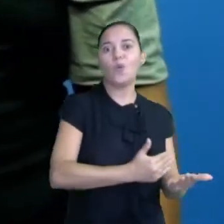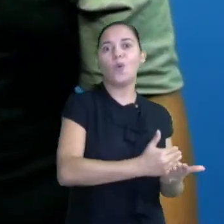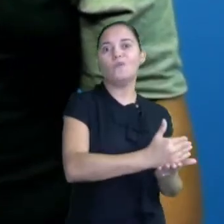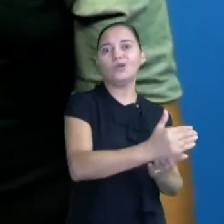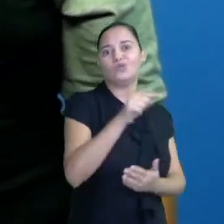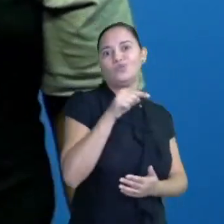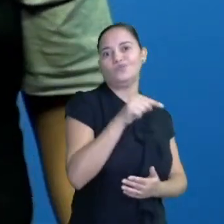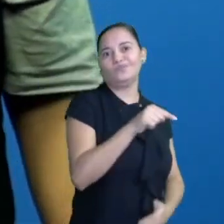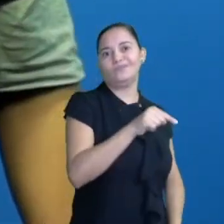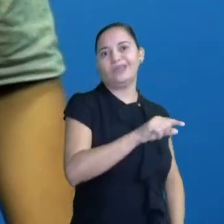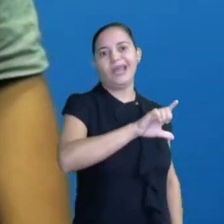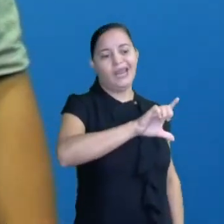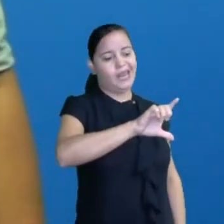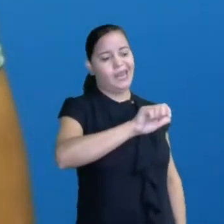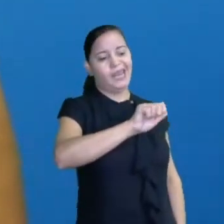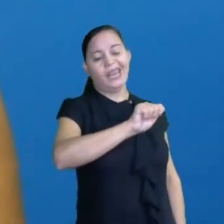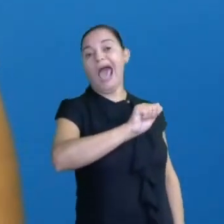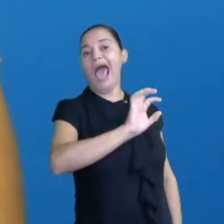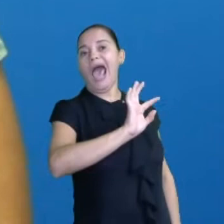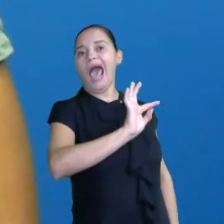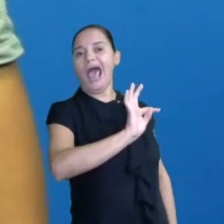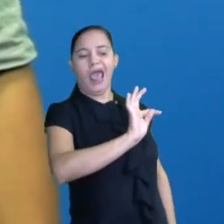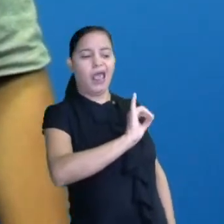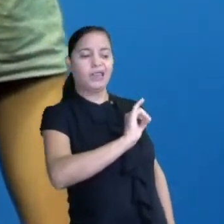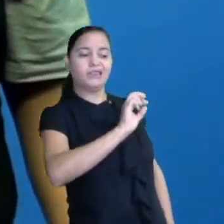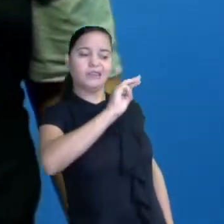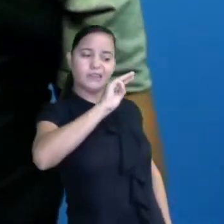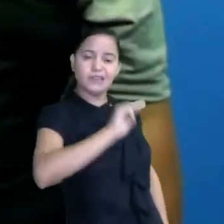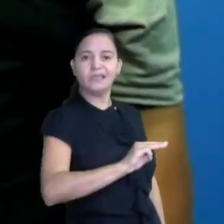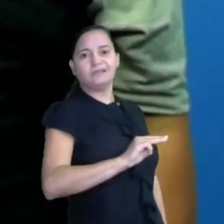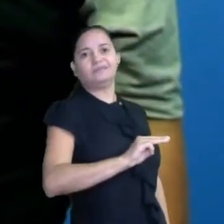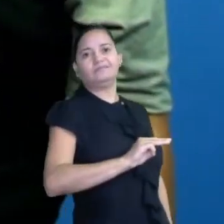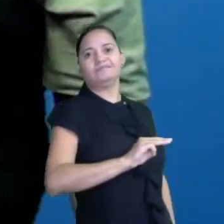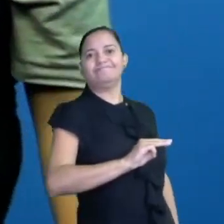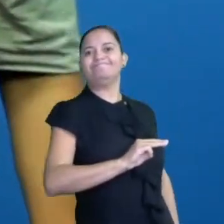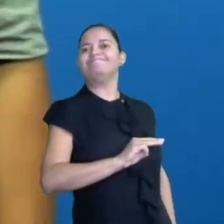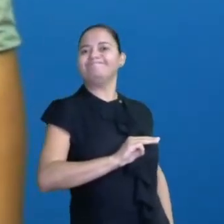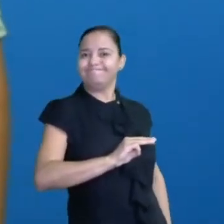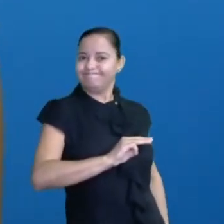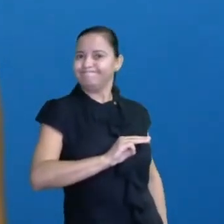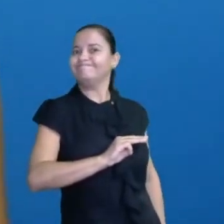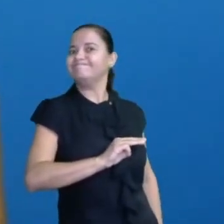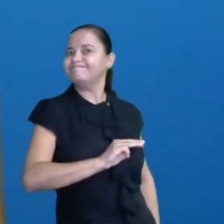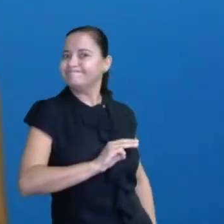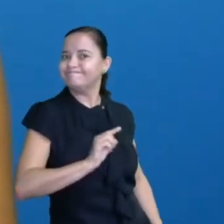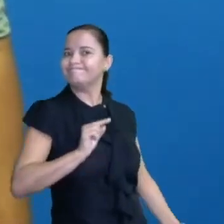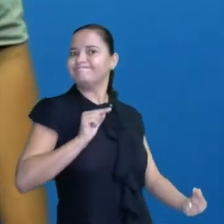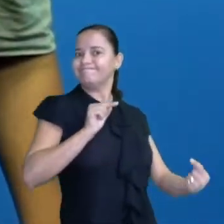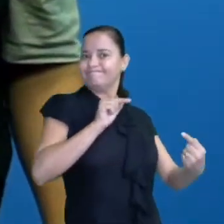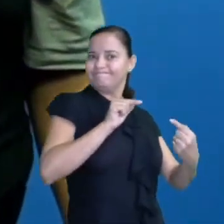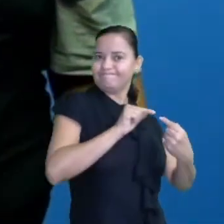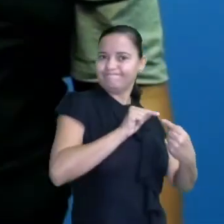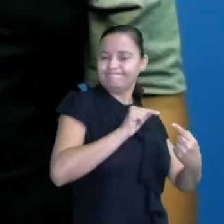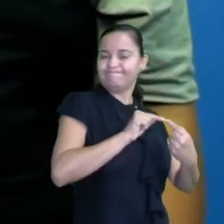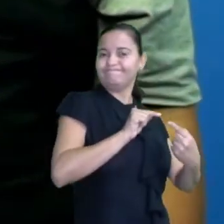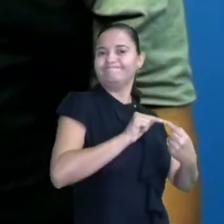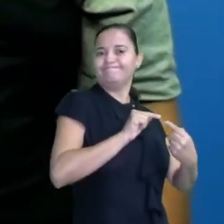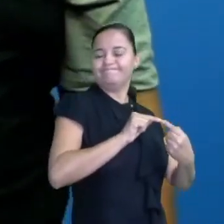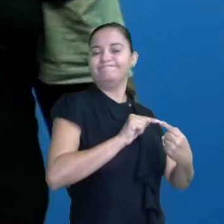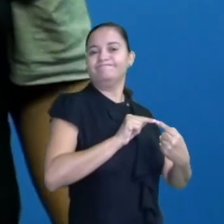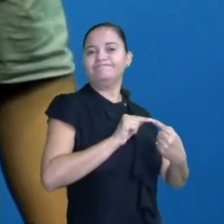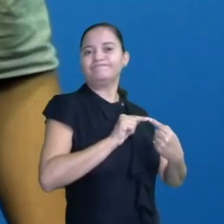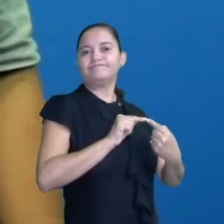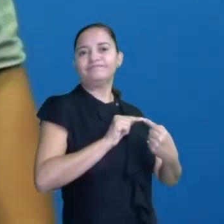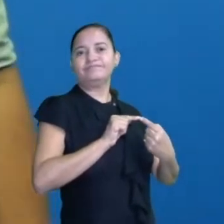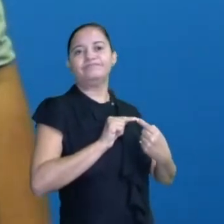língua portuguesa vem do latim, a origem dela, né? Então, nada mais justo do que